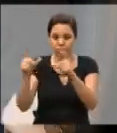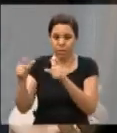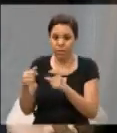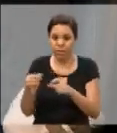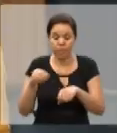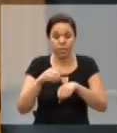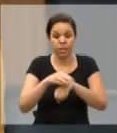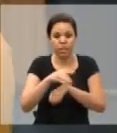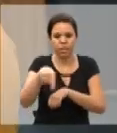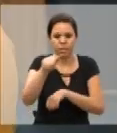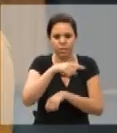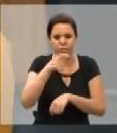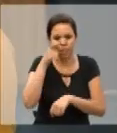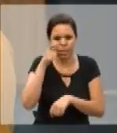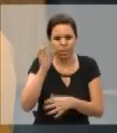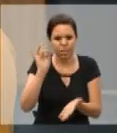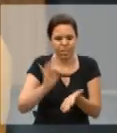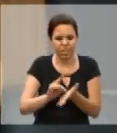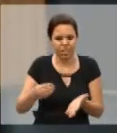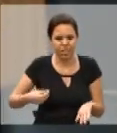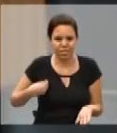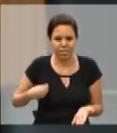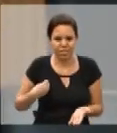posso passar pra vocês. O Rodrigo existe mesmo?